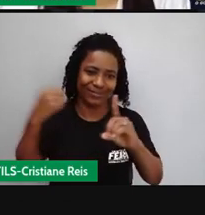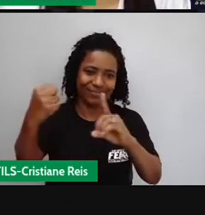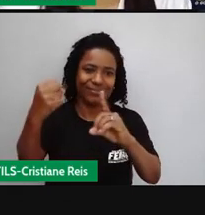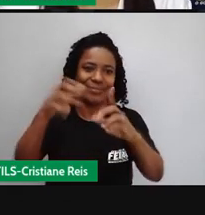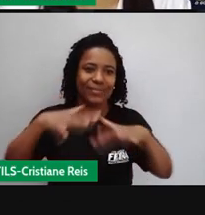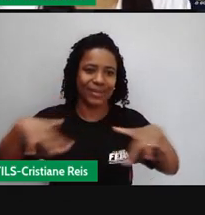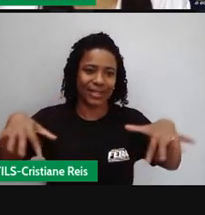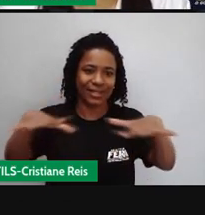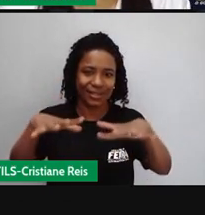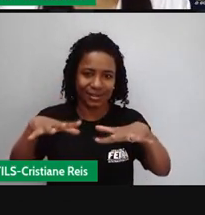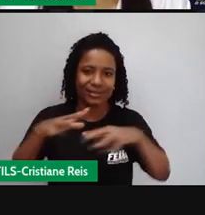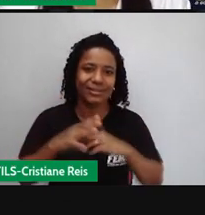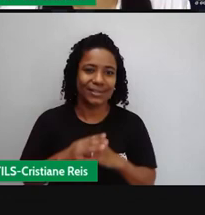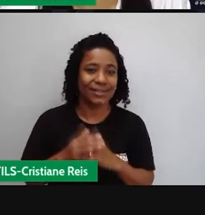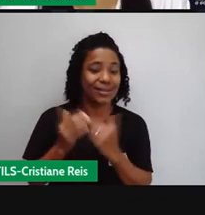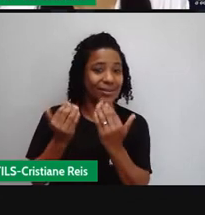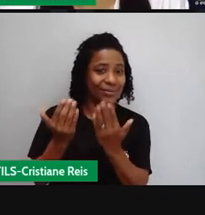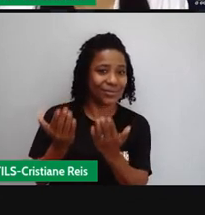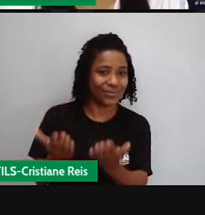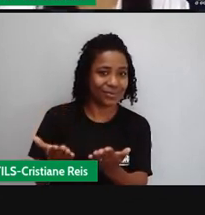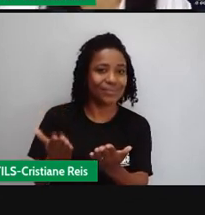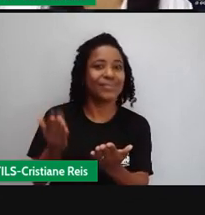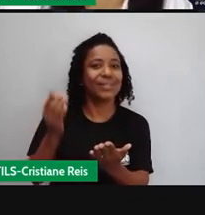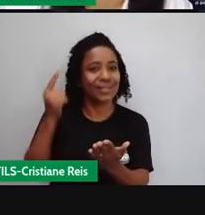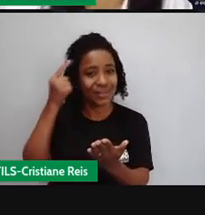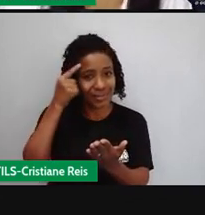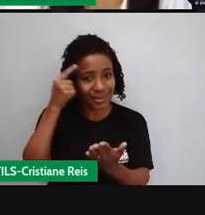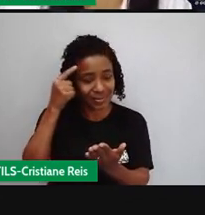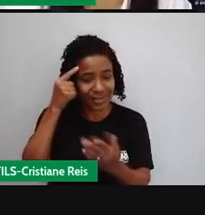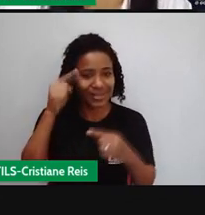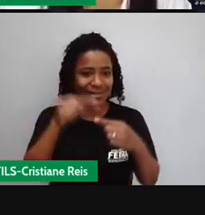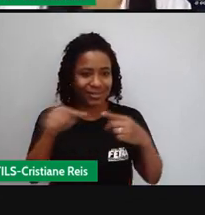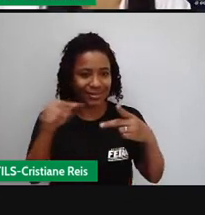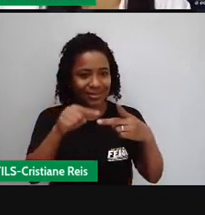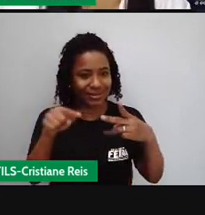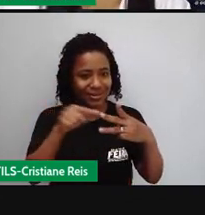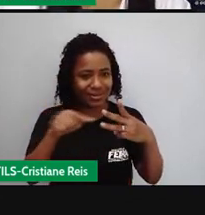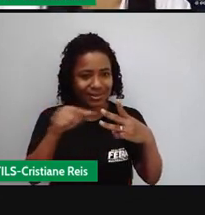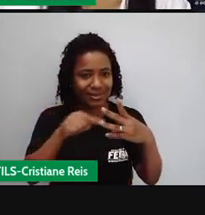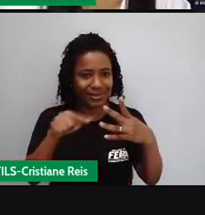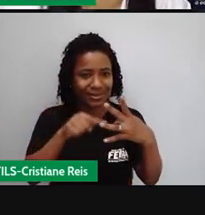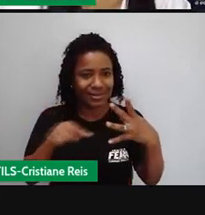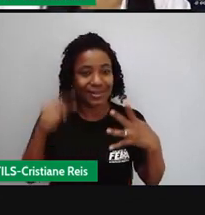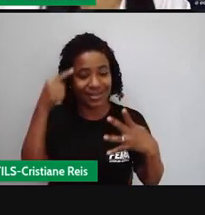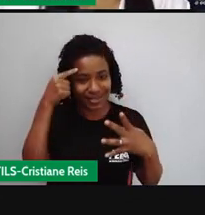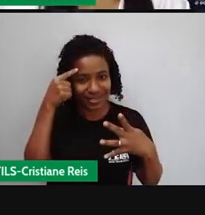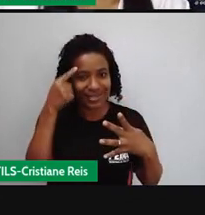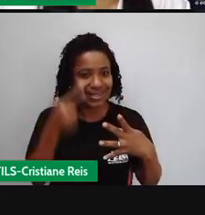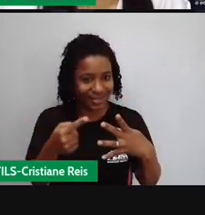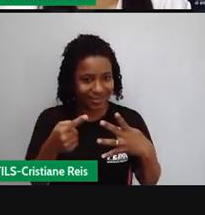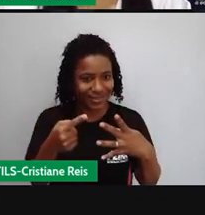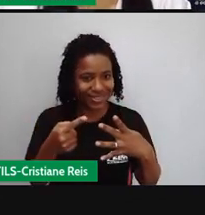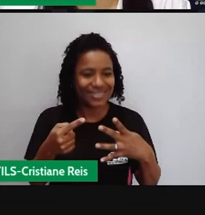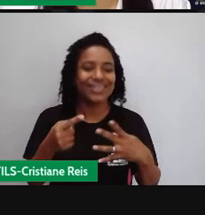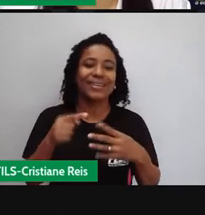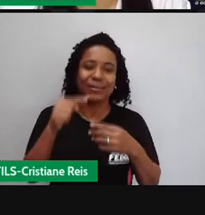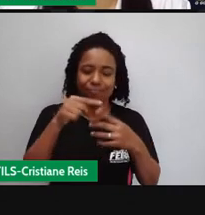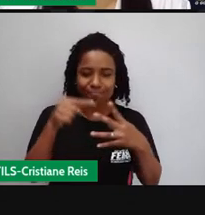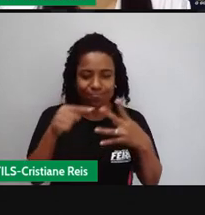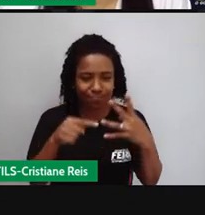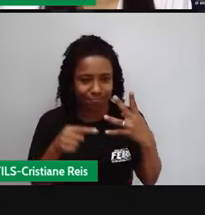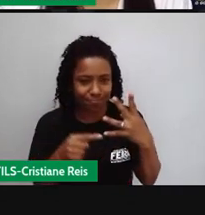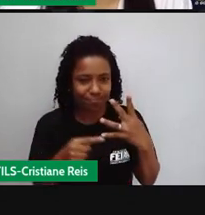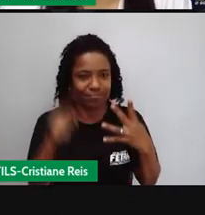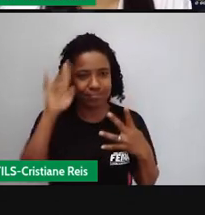E aí a Pró traz justamente os mesmos questionamentos que a Pró fez lá no início da aula, para que a gente já,